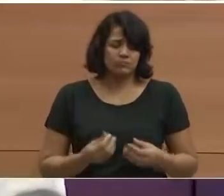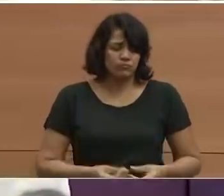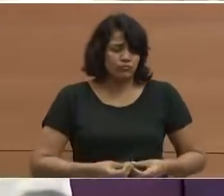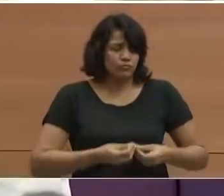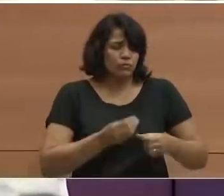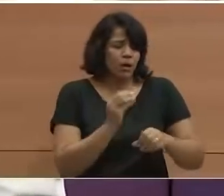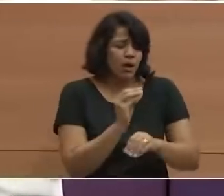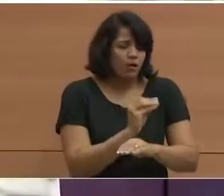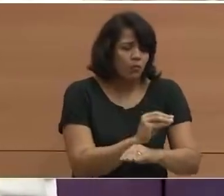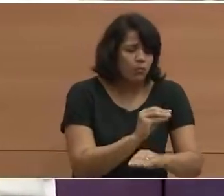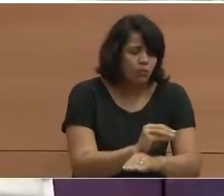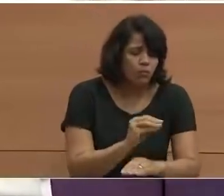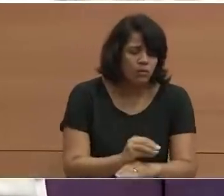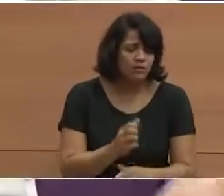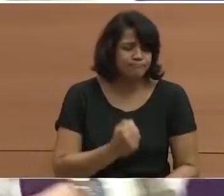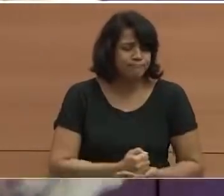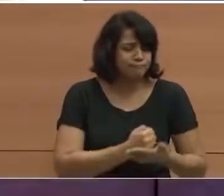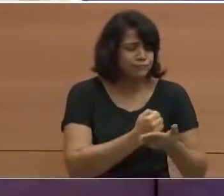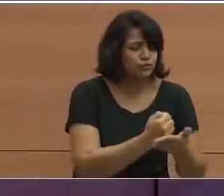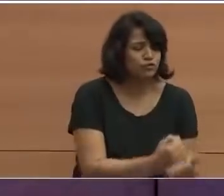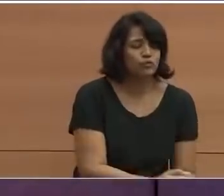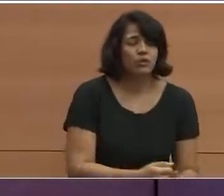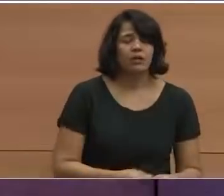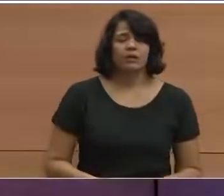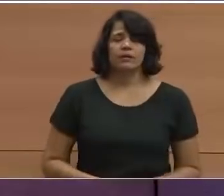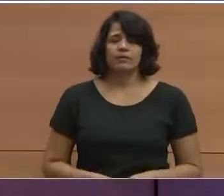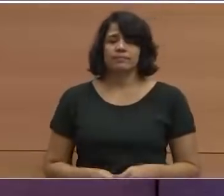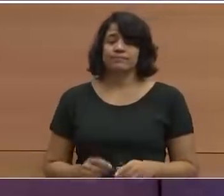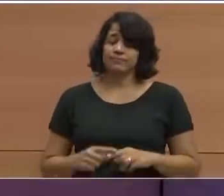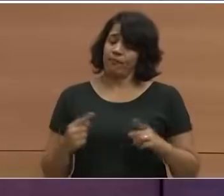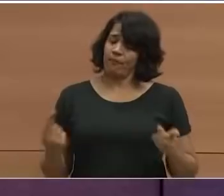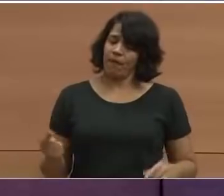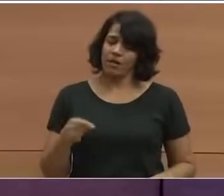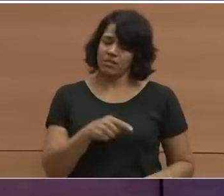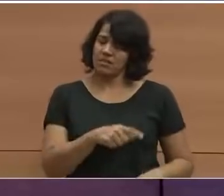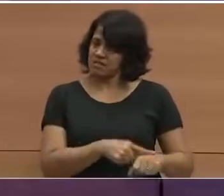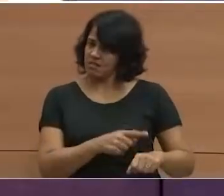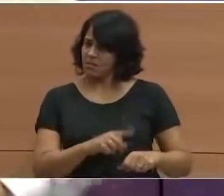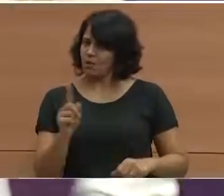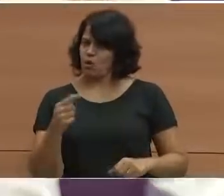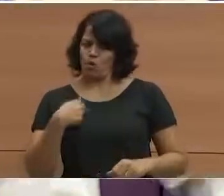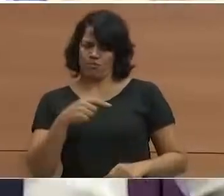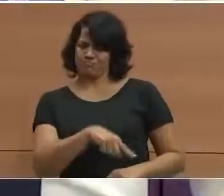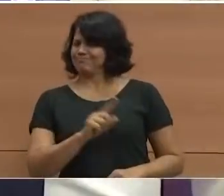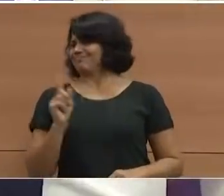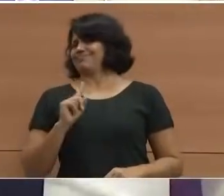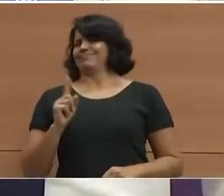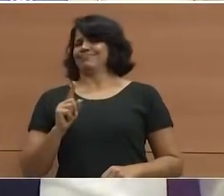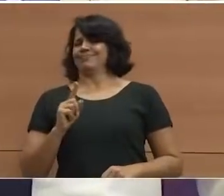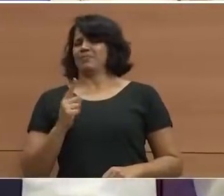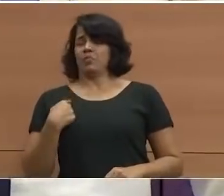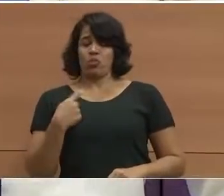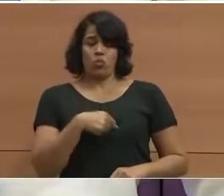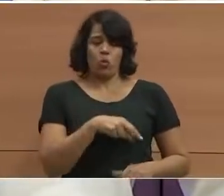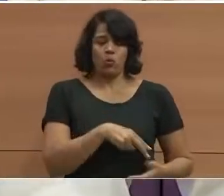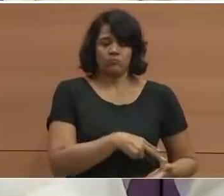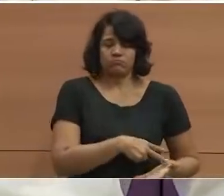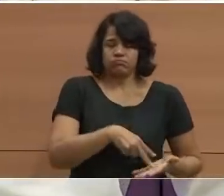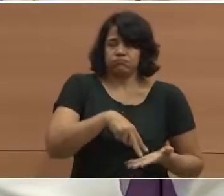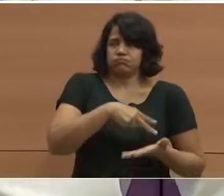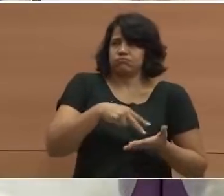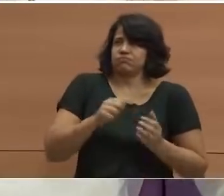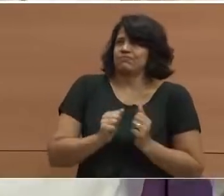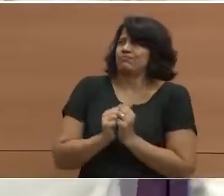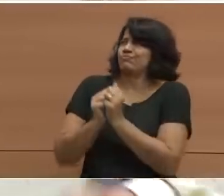estaremos como filho varão arrebatado ao terceiro céu. e voltaremos com Cristo na sua parousia.